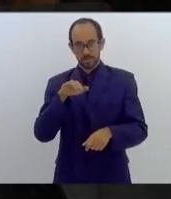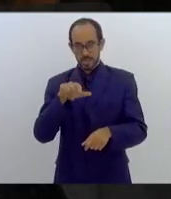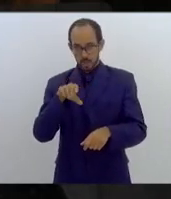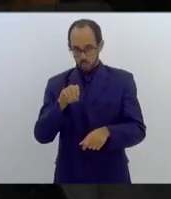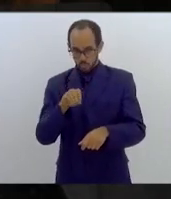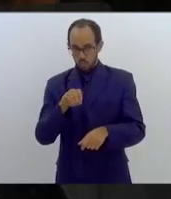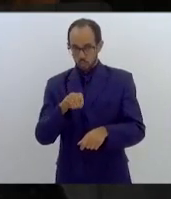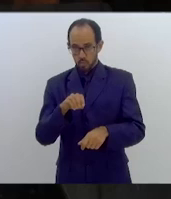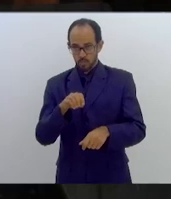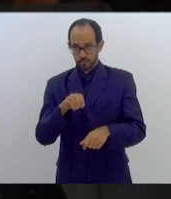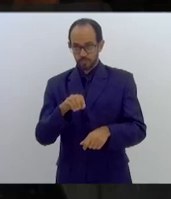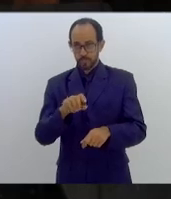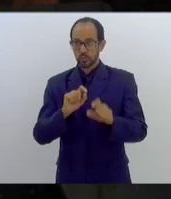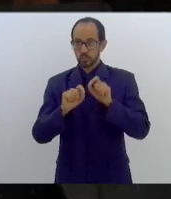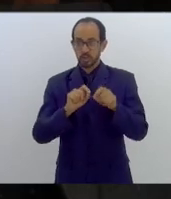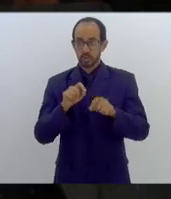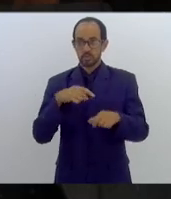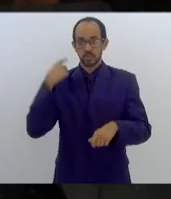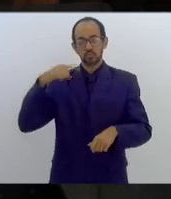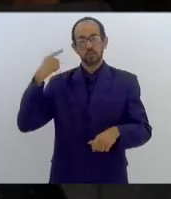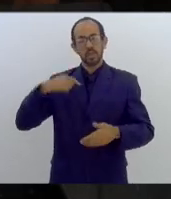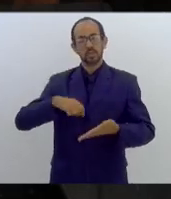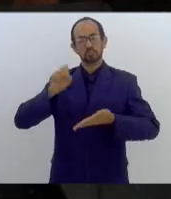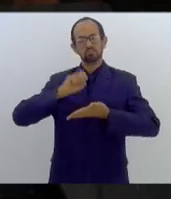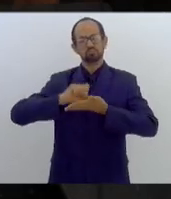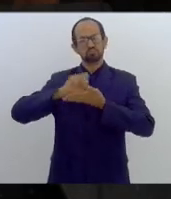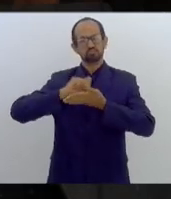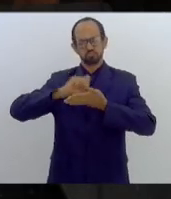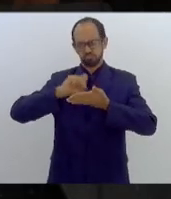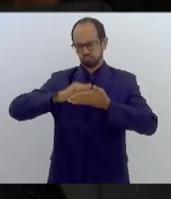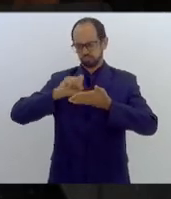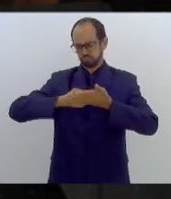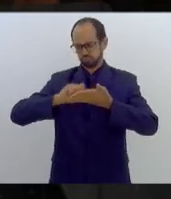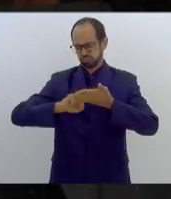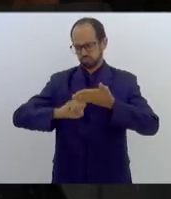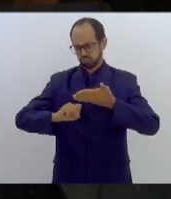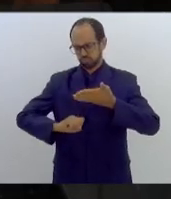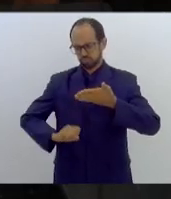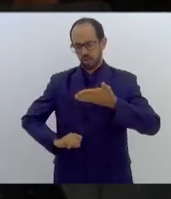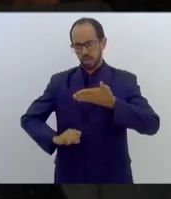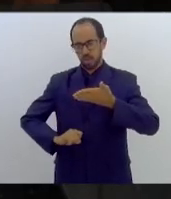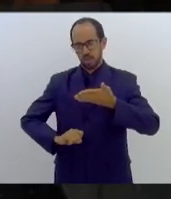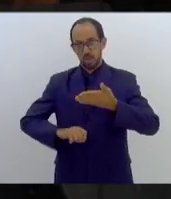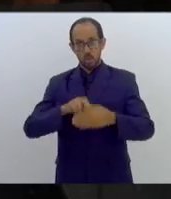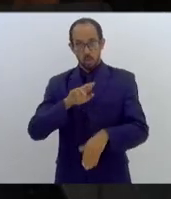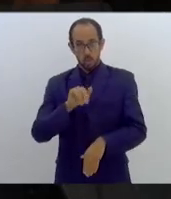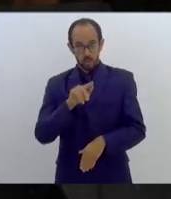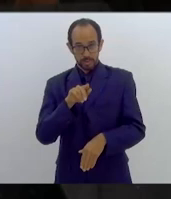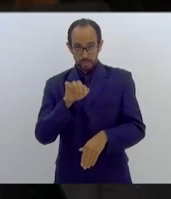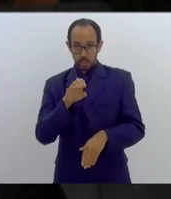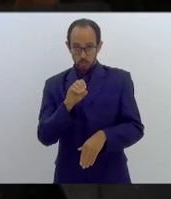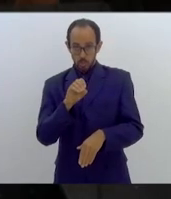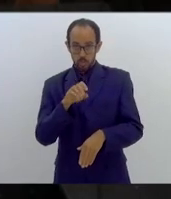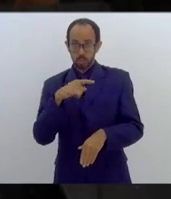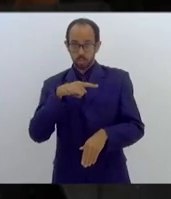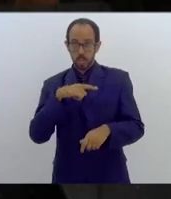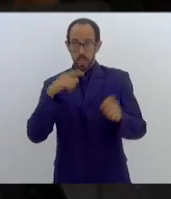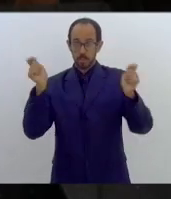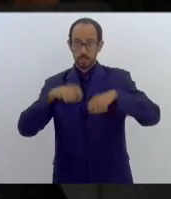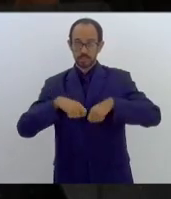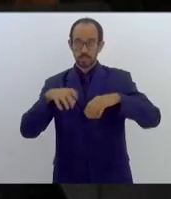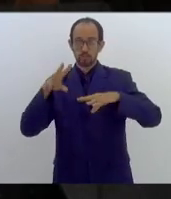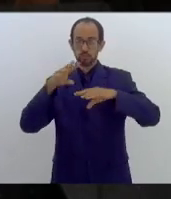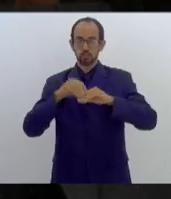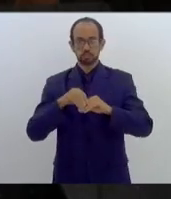Os advogados escrevem muito. Né? E o Rodrigo tem a capacidade de síntese absoluta.